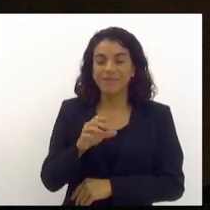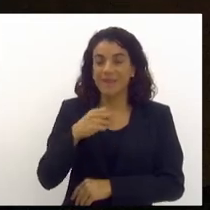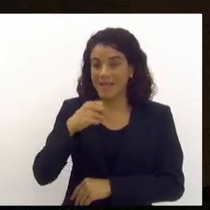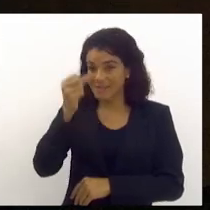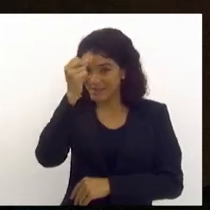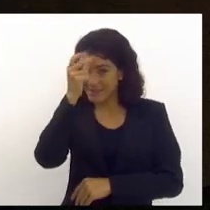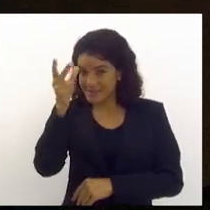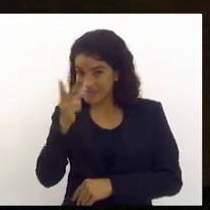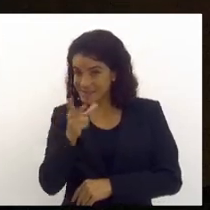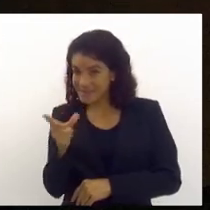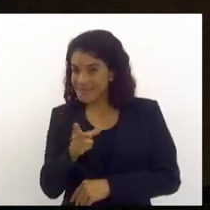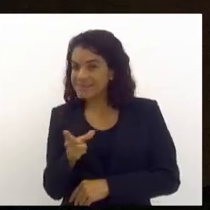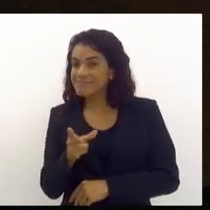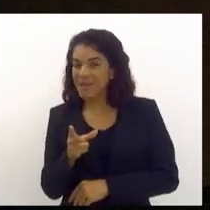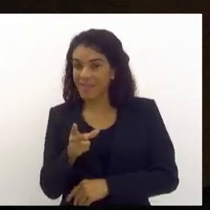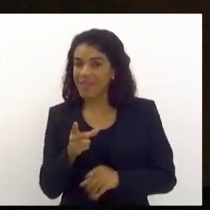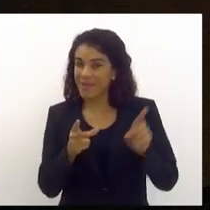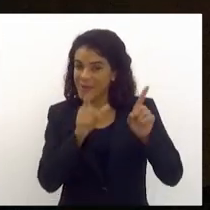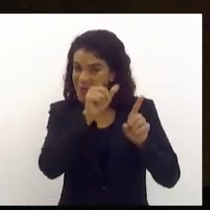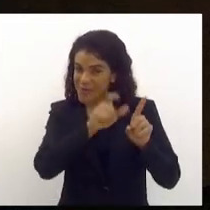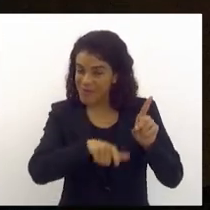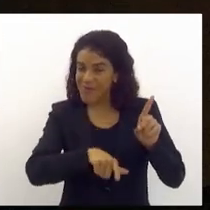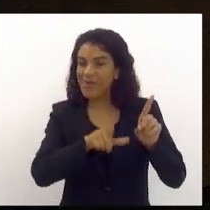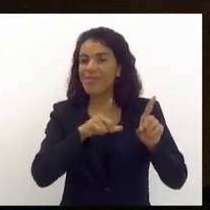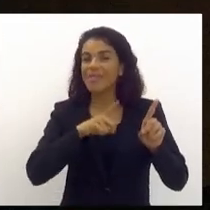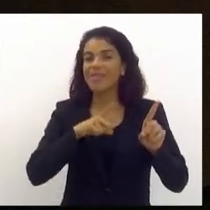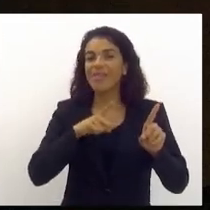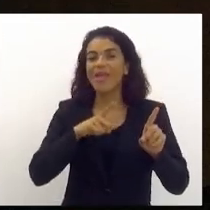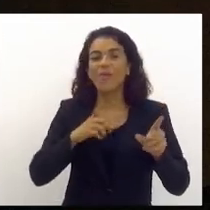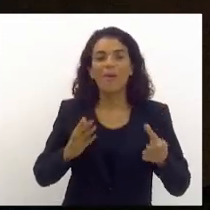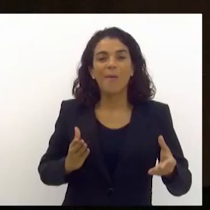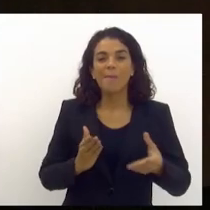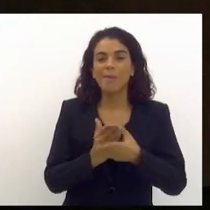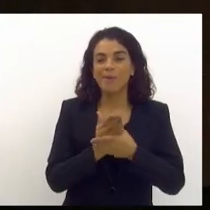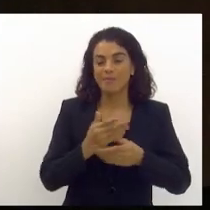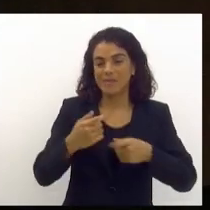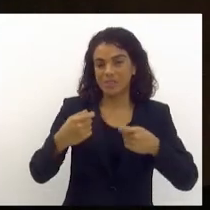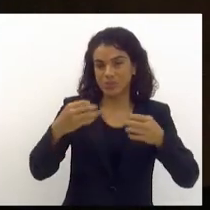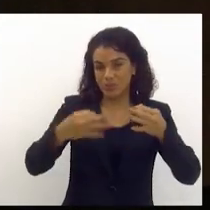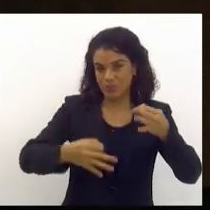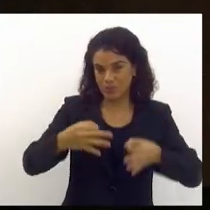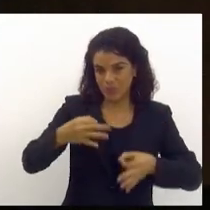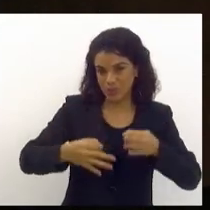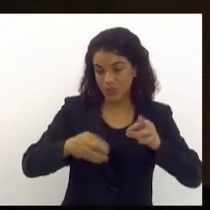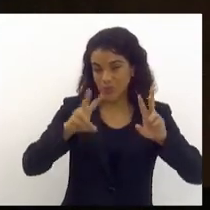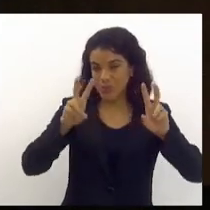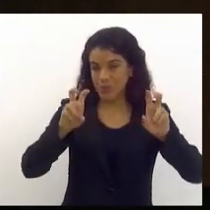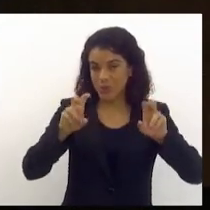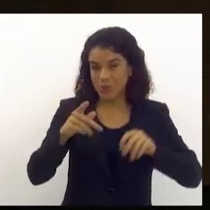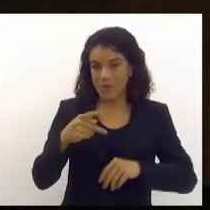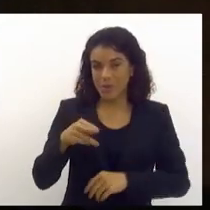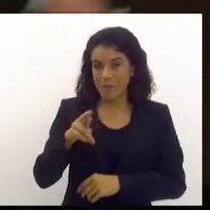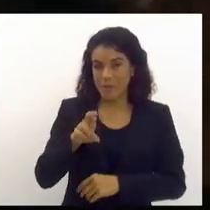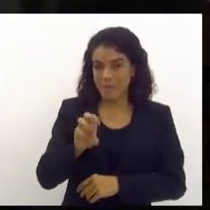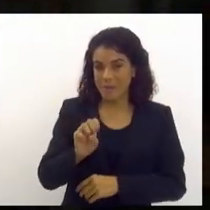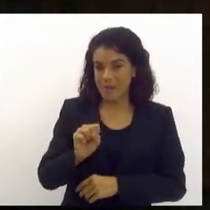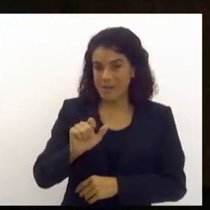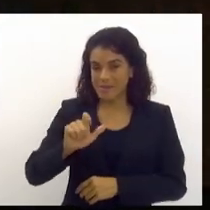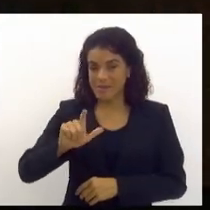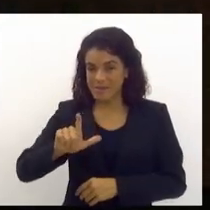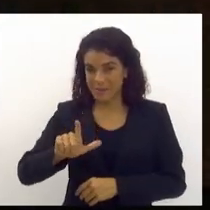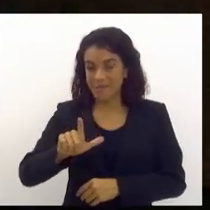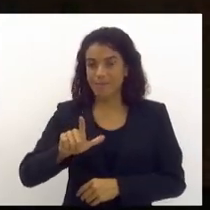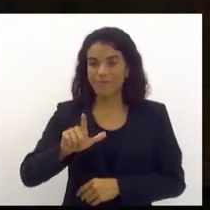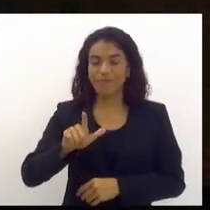esperteza aqui é que a gente tem uma demanda judicial em relação ao pré-sal do Poço